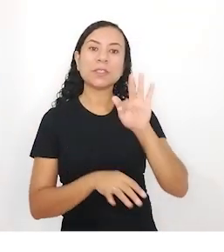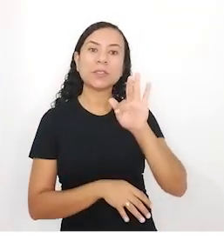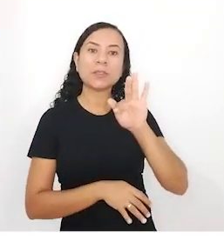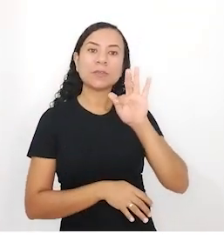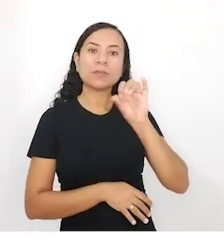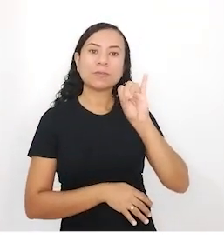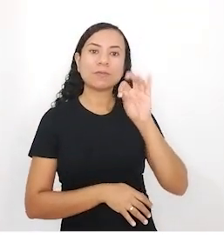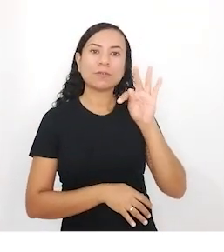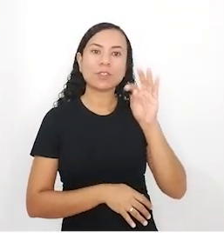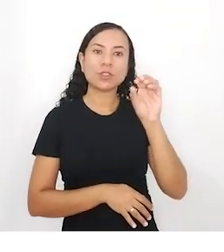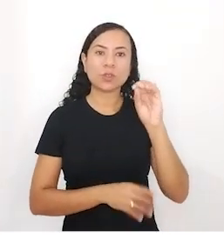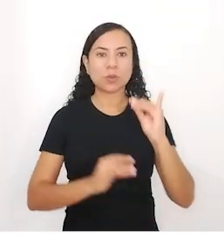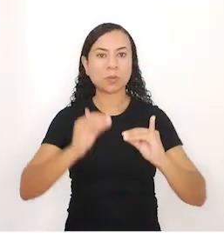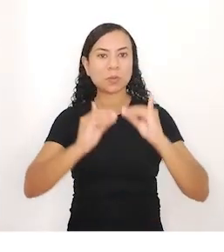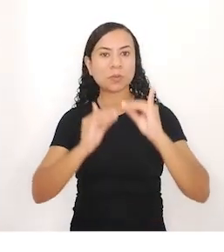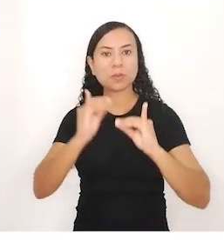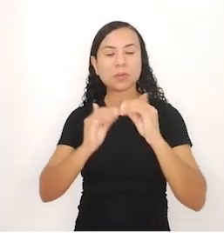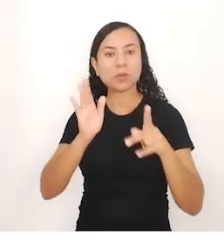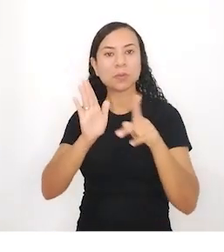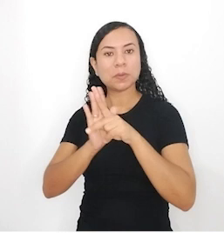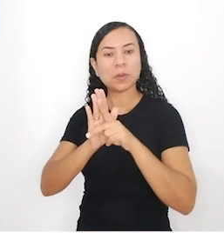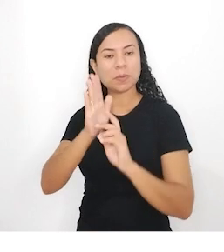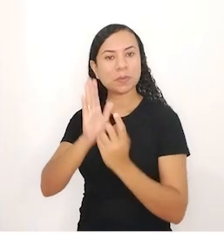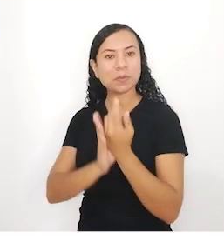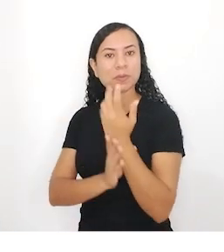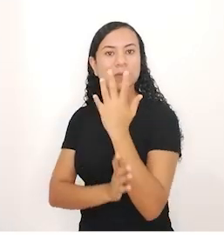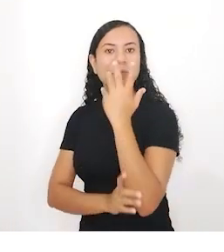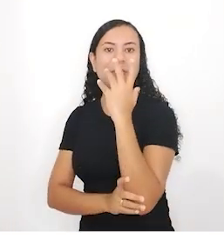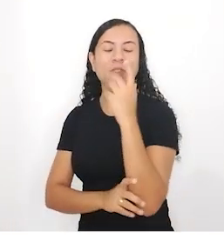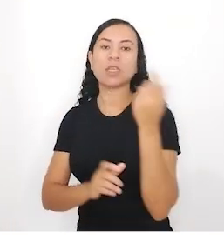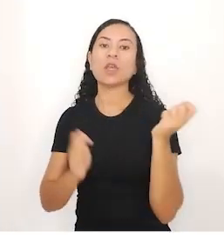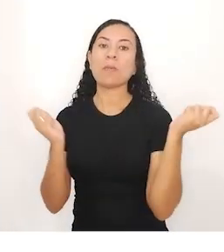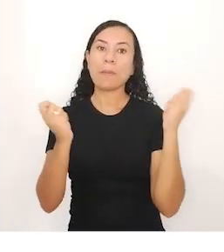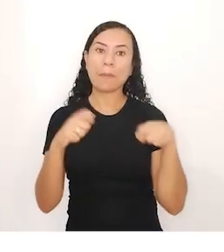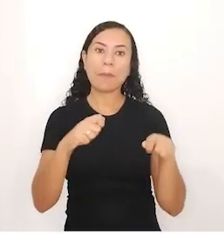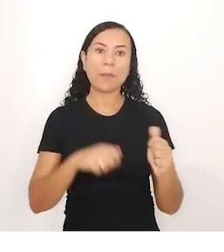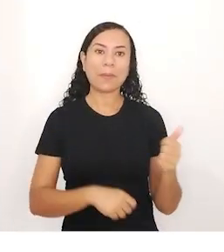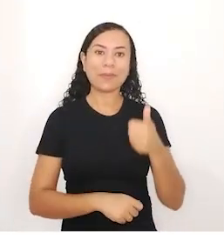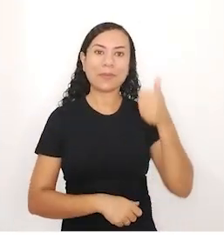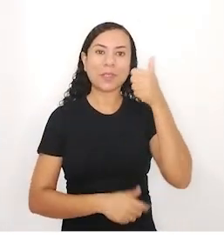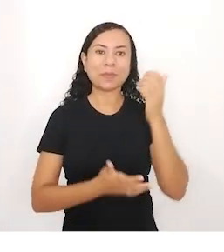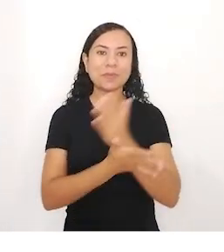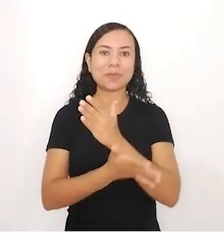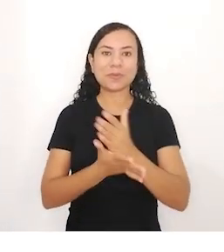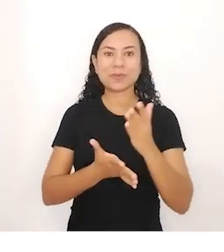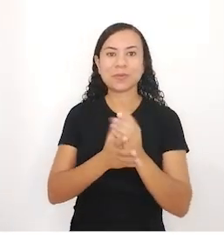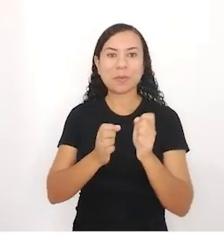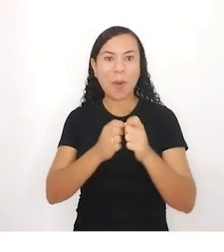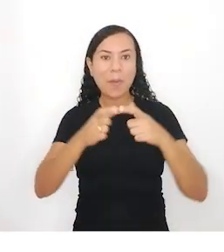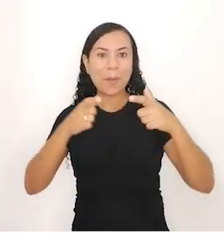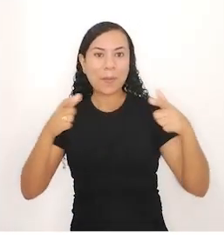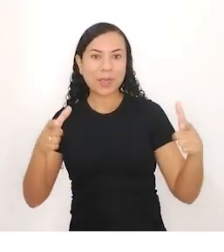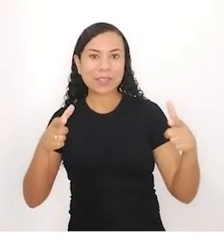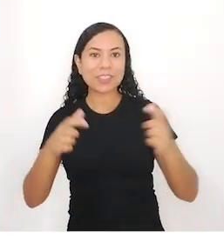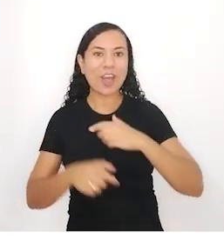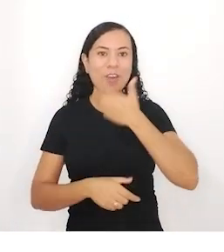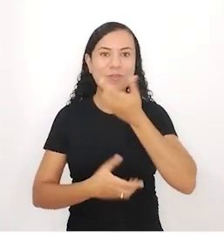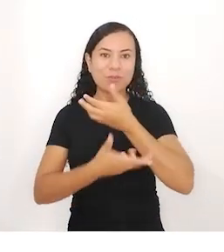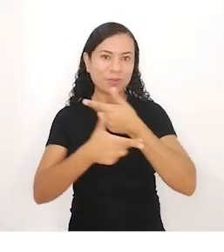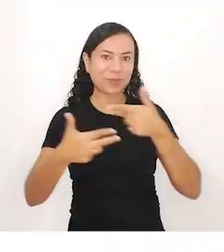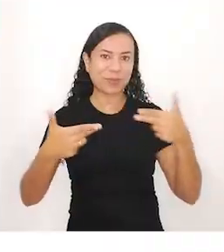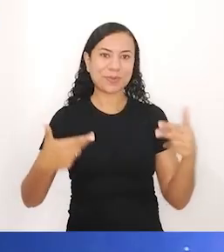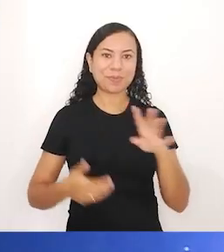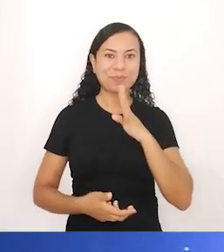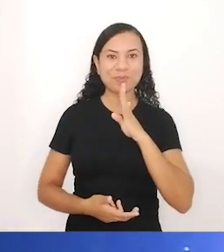fito-hormônios, portanto, hormônios produzidos naturalmente pela planta que podem ser melhorados em algumas condições para aumento da sua produtividade.